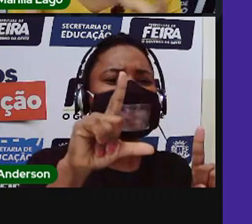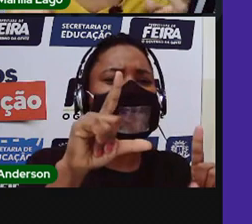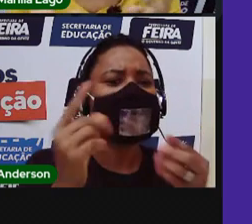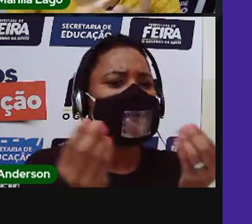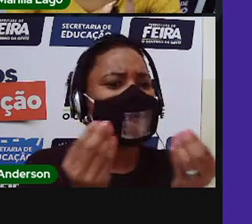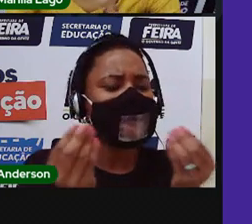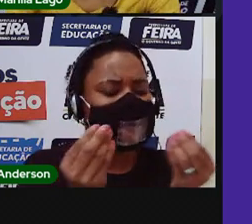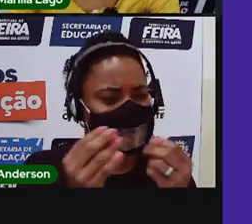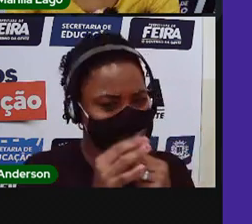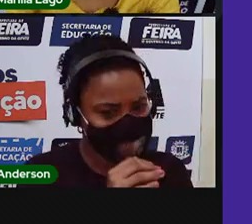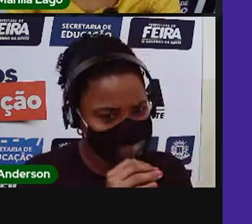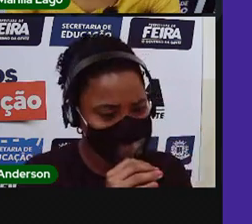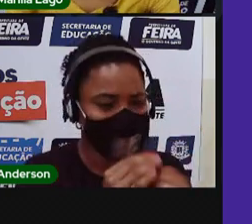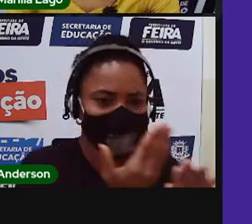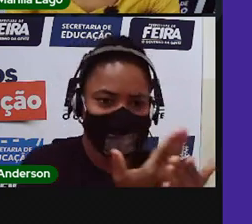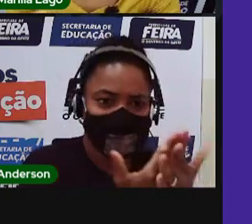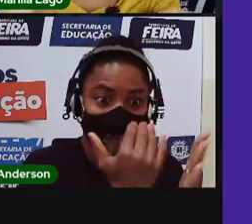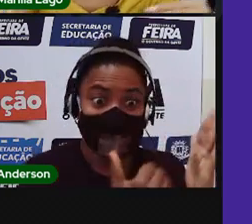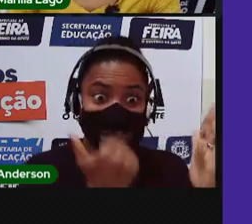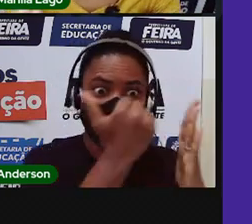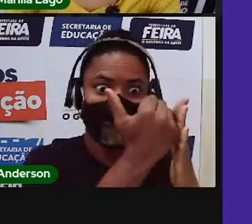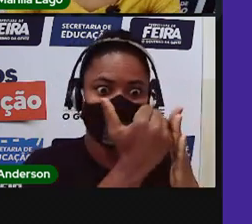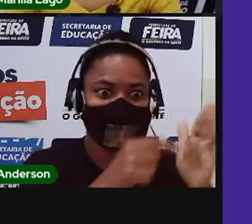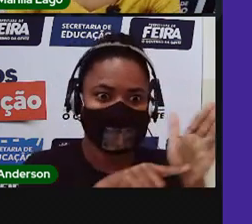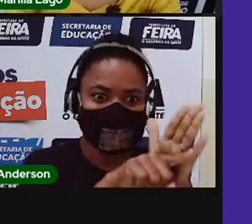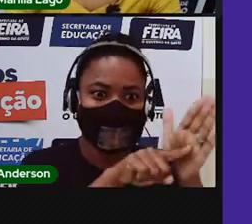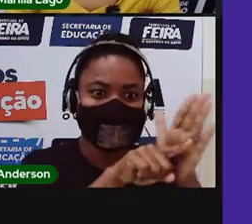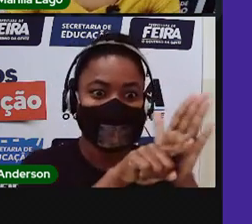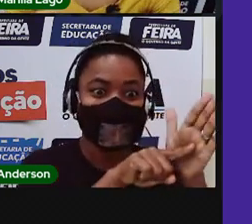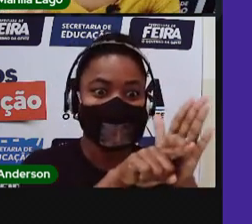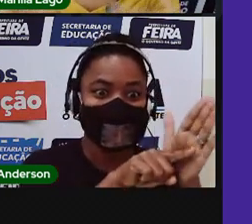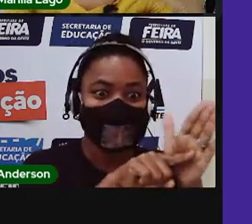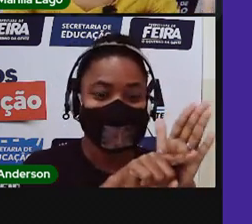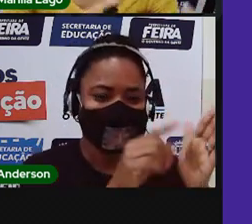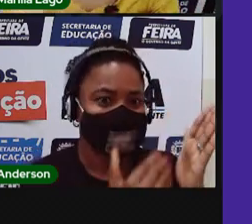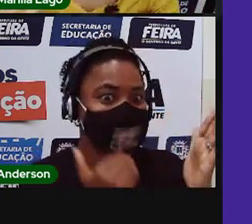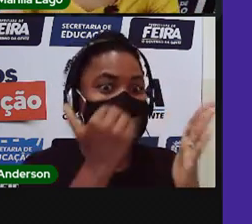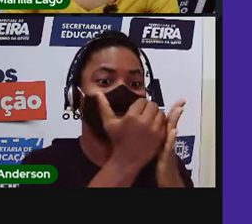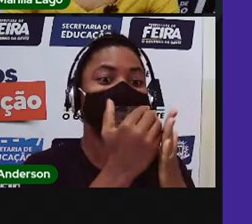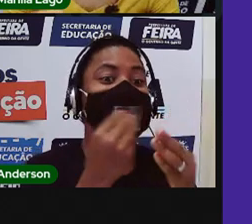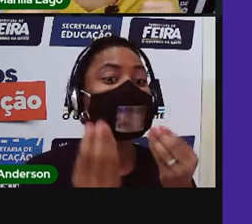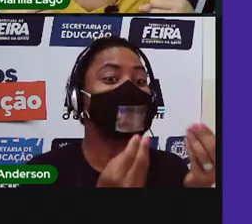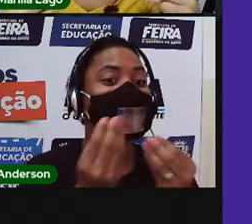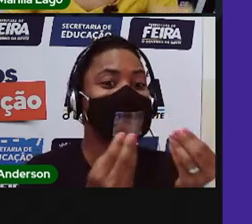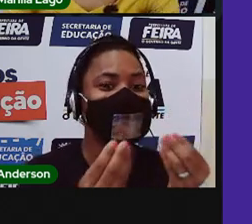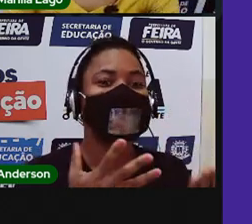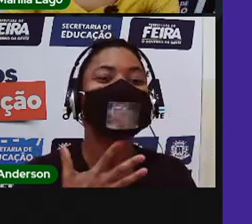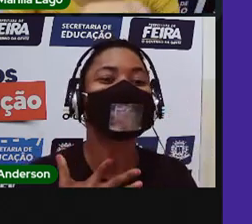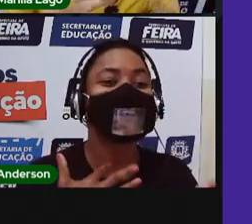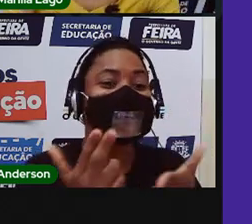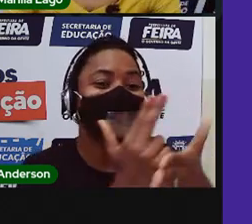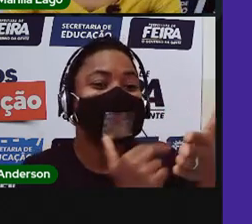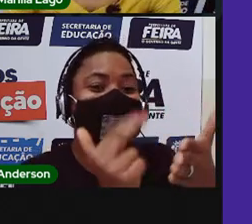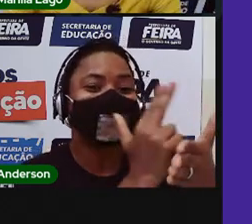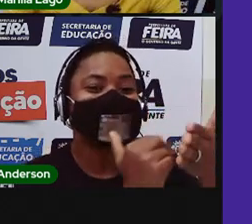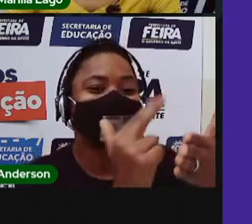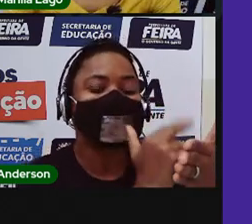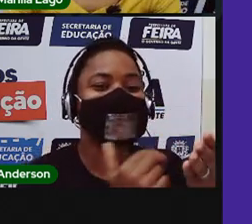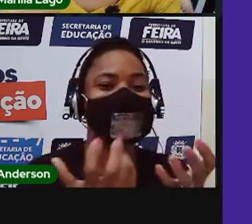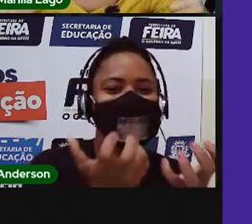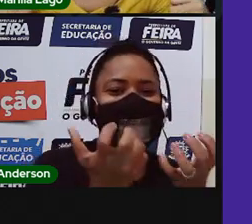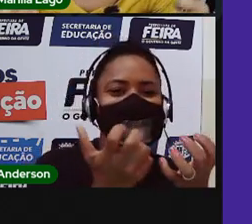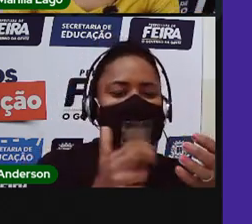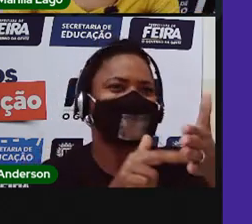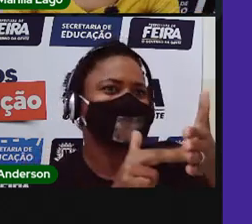mais? É pesquisando? Se alguém, né, quer ser, gosta de desenhar, eu quero ser um, né? Então,